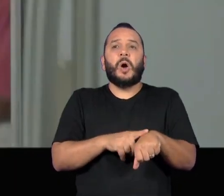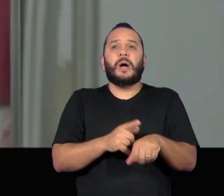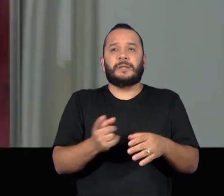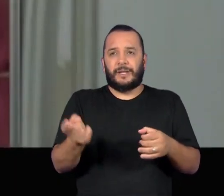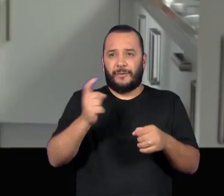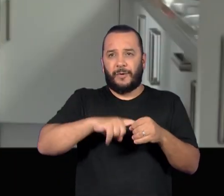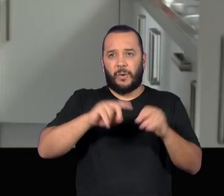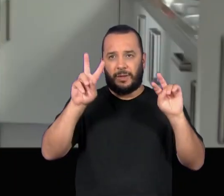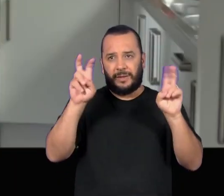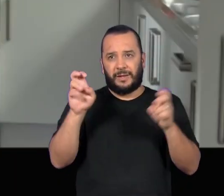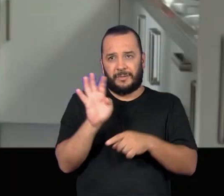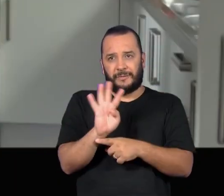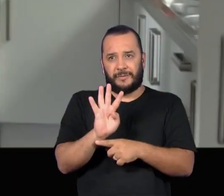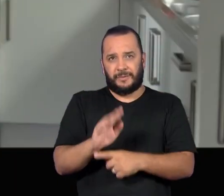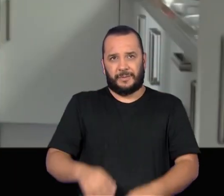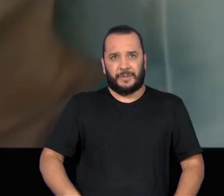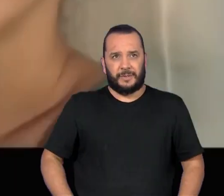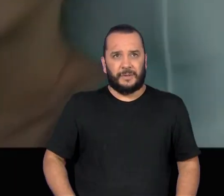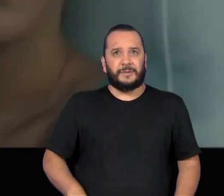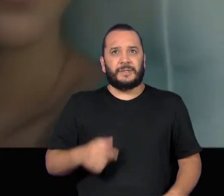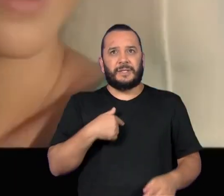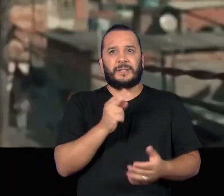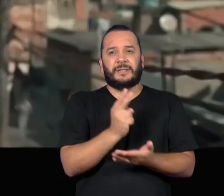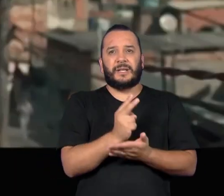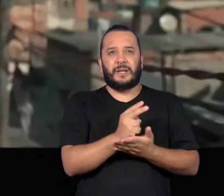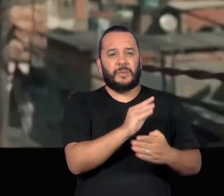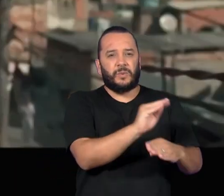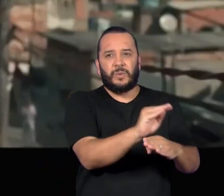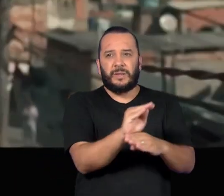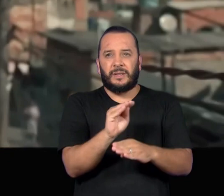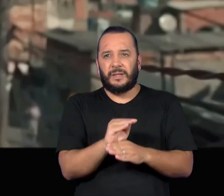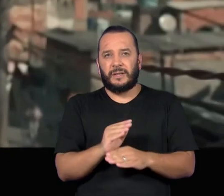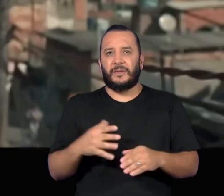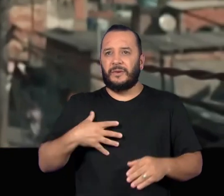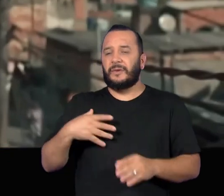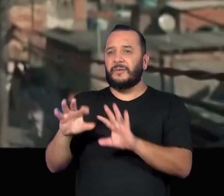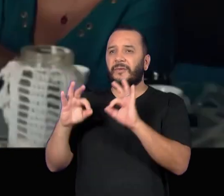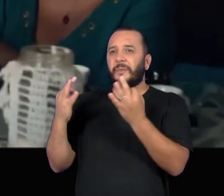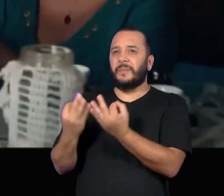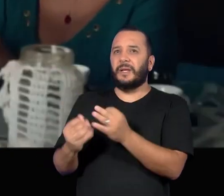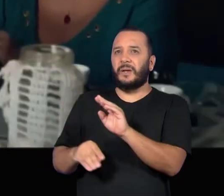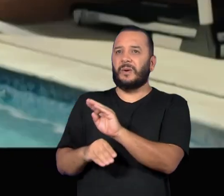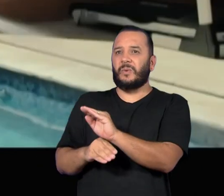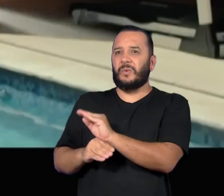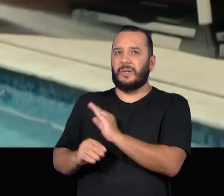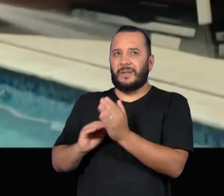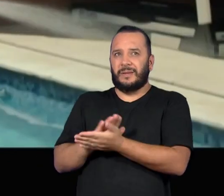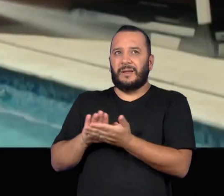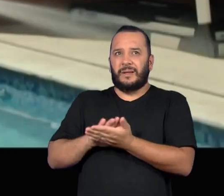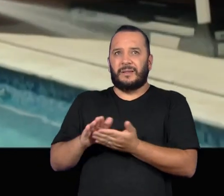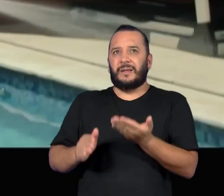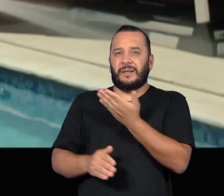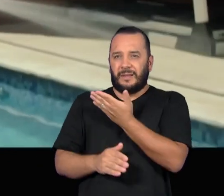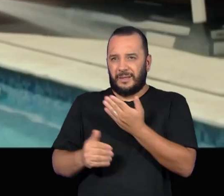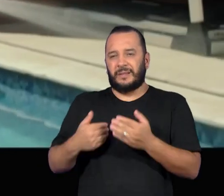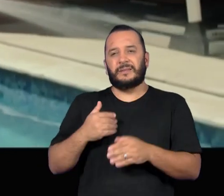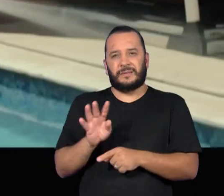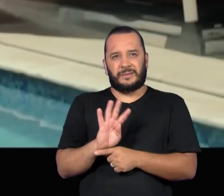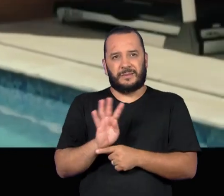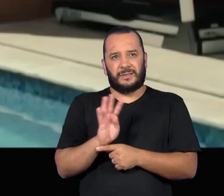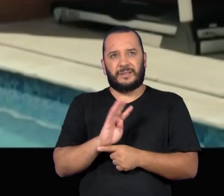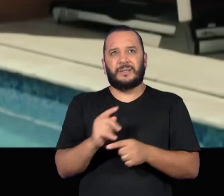Assim, você tá sempre cuidando do outro e você não cuida dos seus. É um cinema que